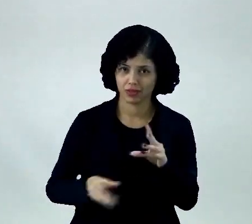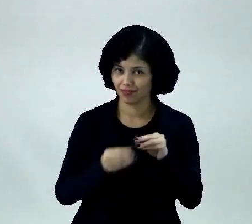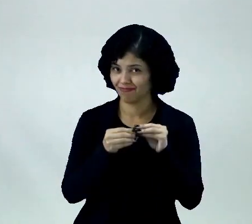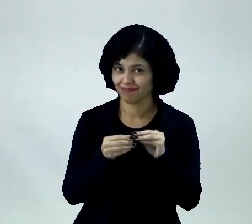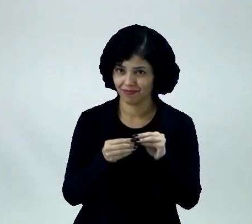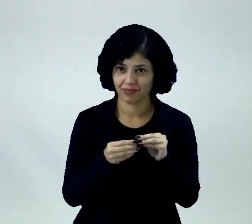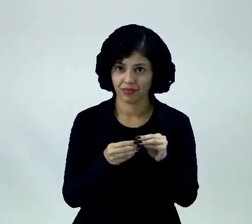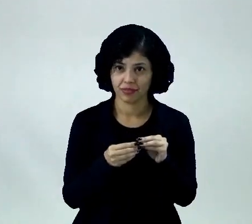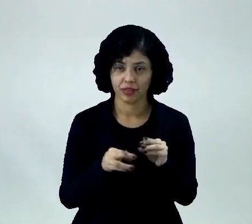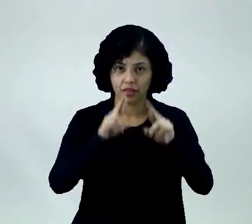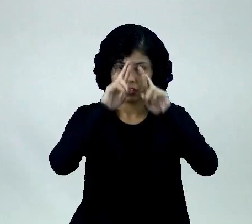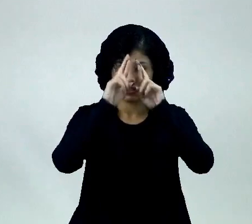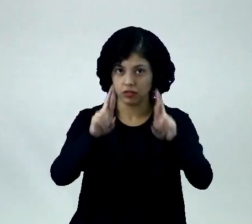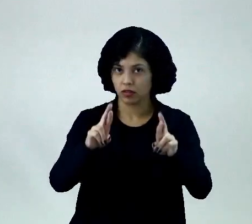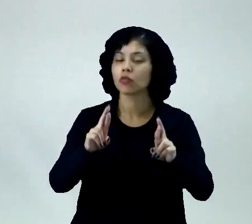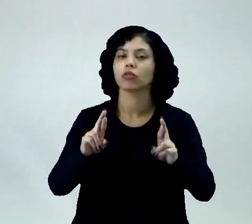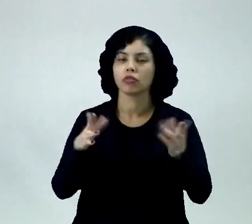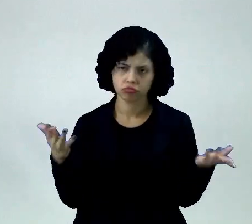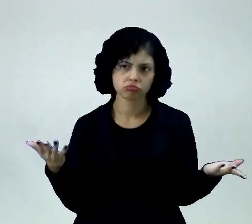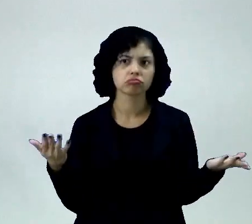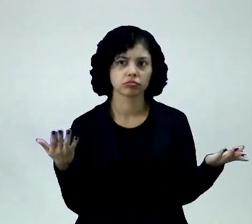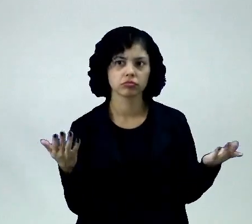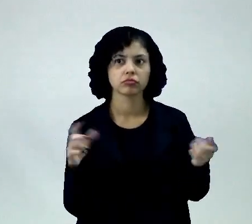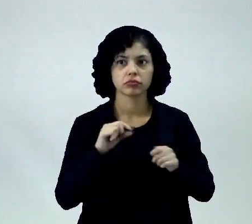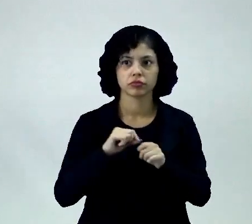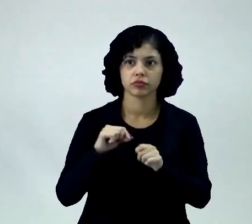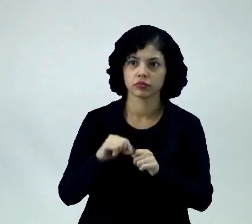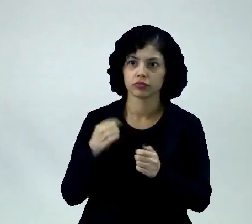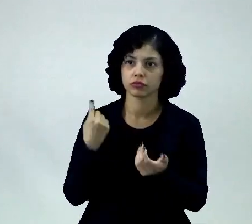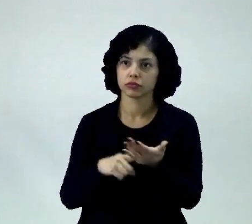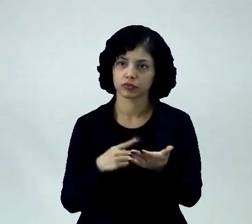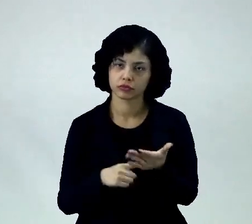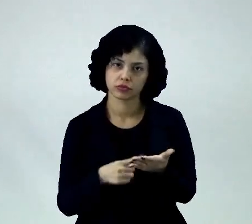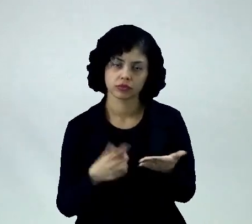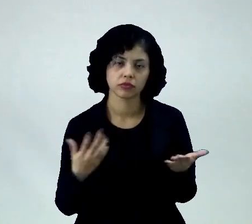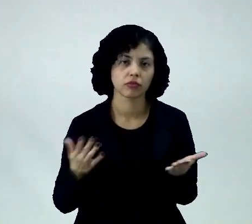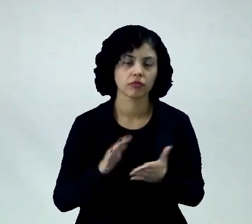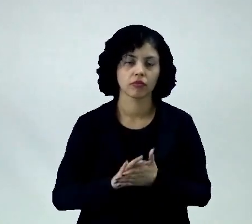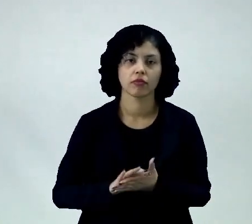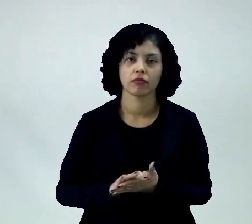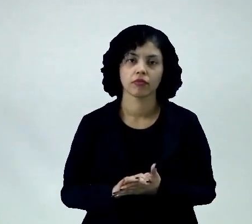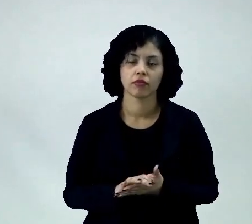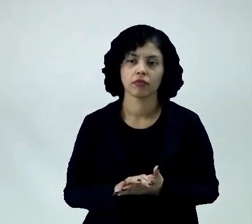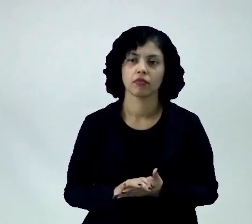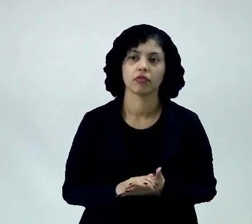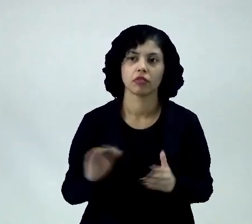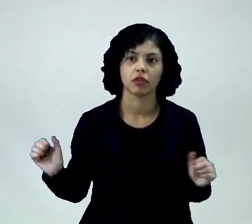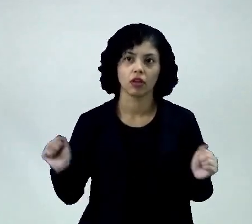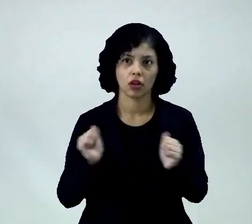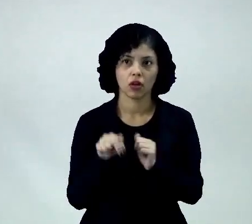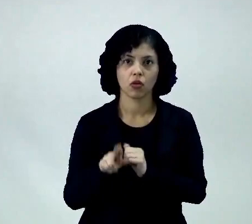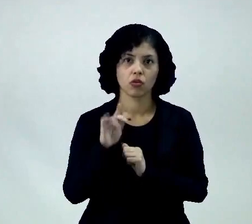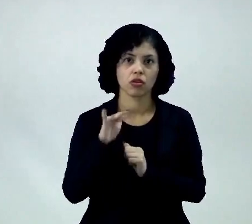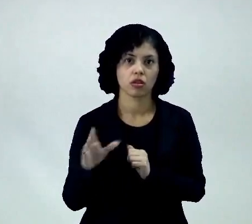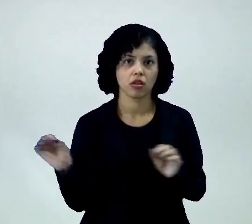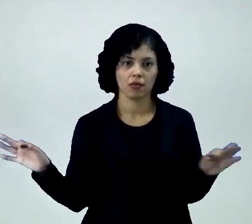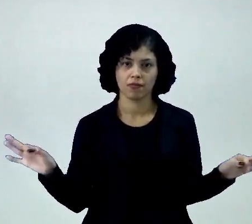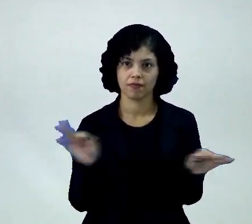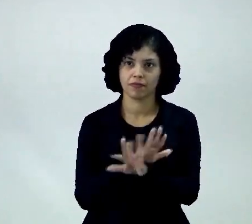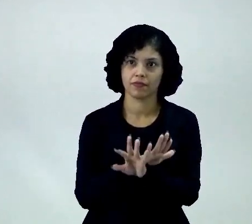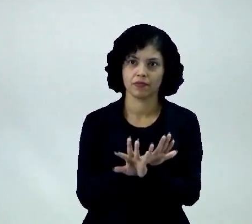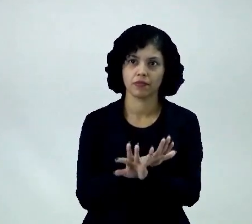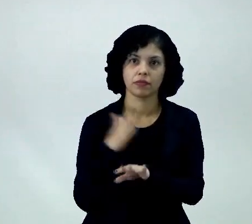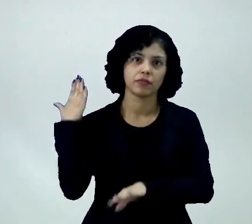completo desrespeito do Hitler, né, por conta desses acordos, e aí a União Soviética